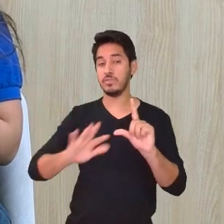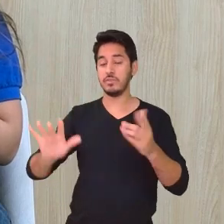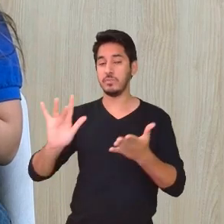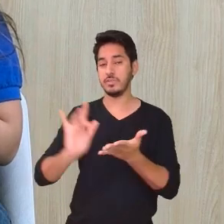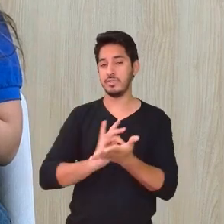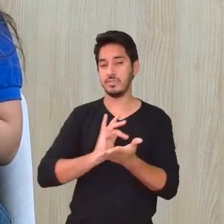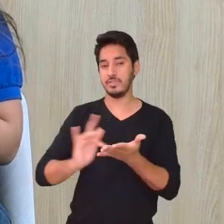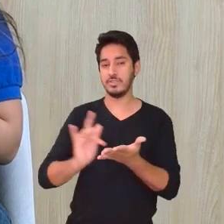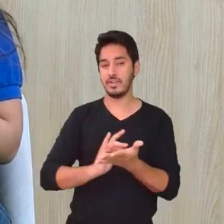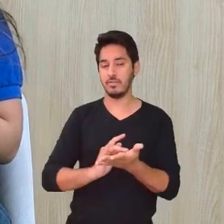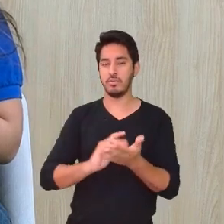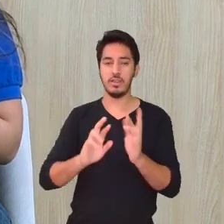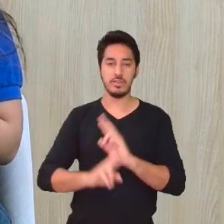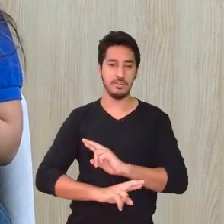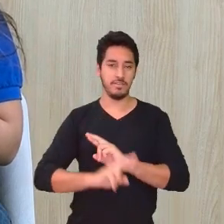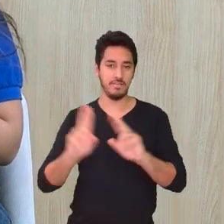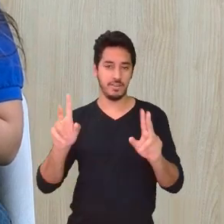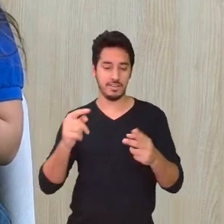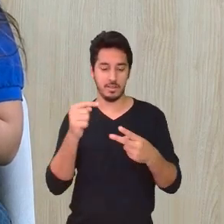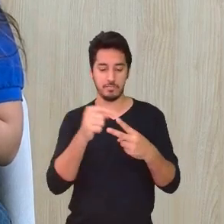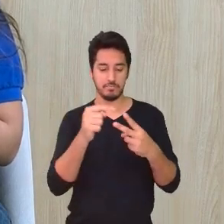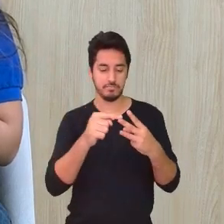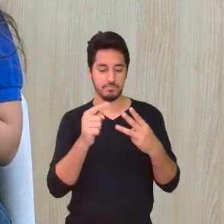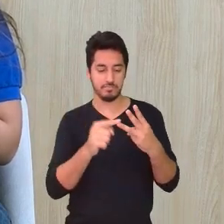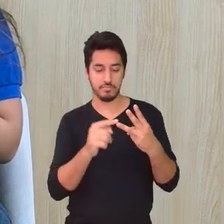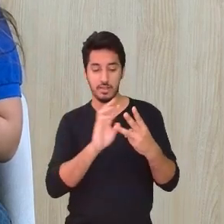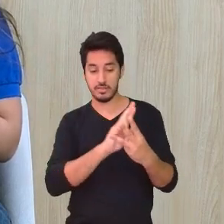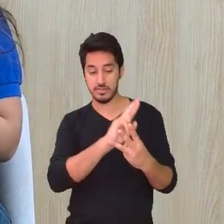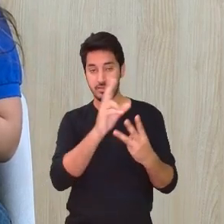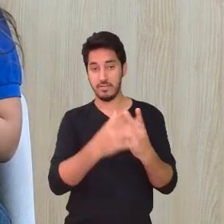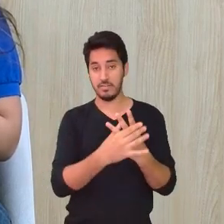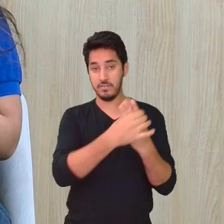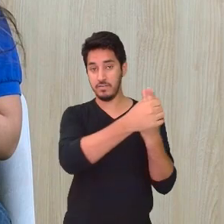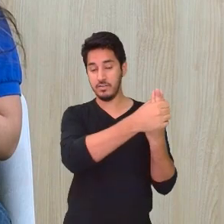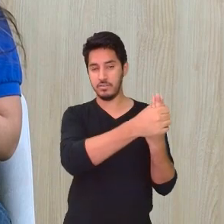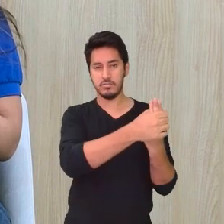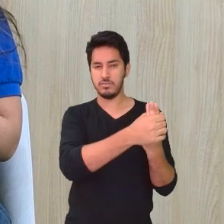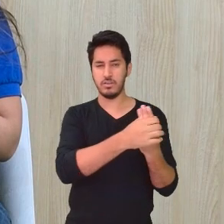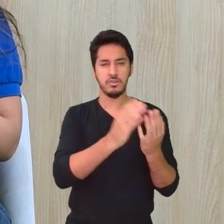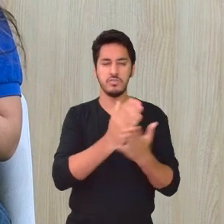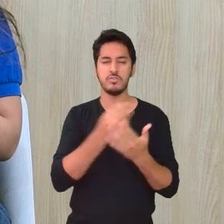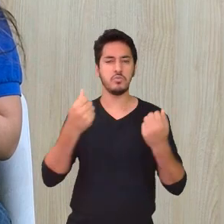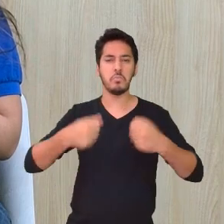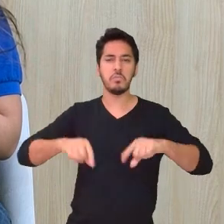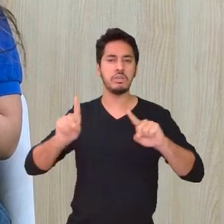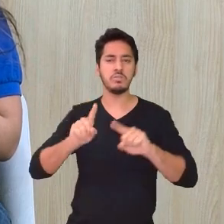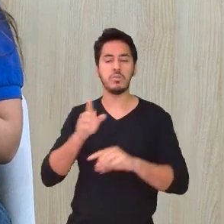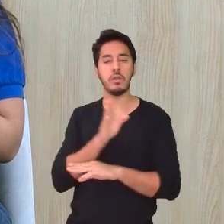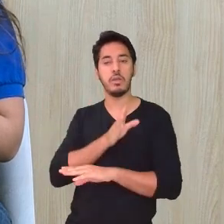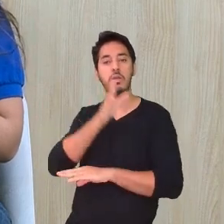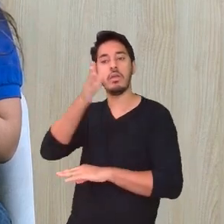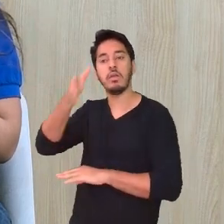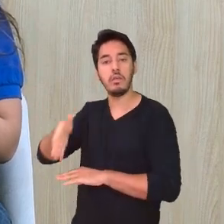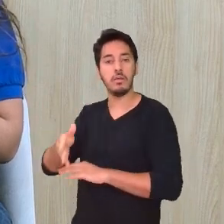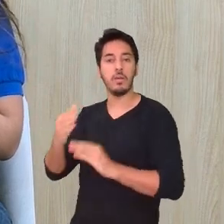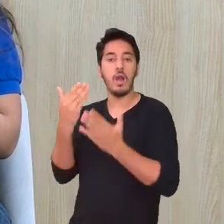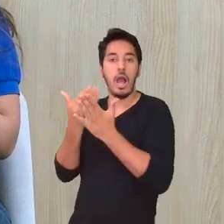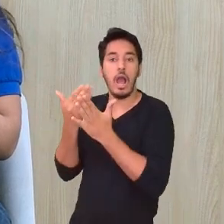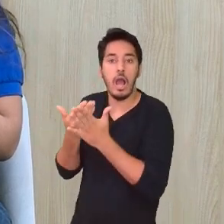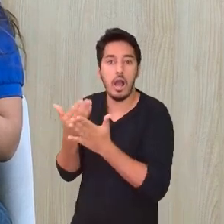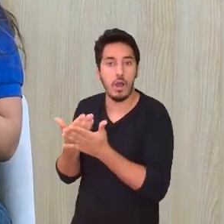que, diferentemente das outras, muitas vezes, né, Carla, ninguém precisou ir para uma aula de letramento